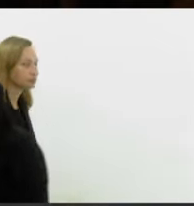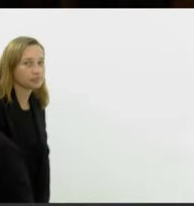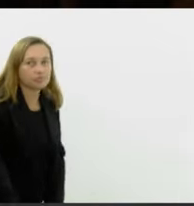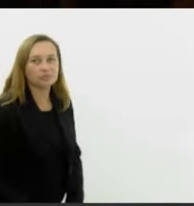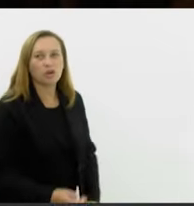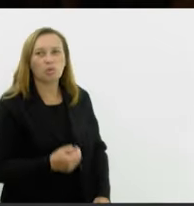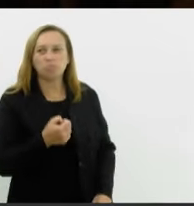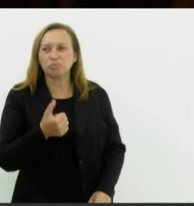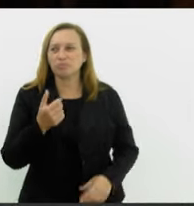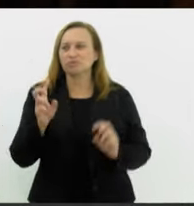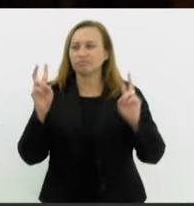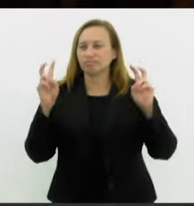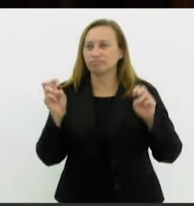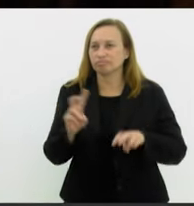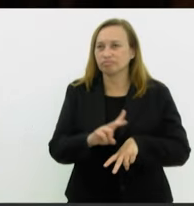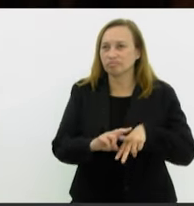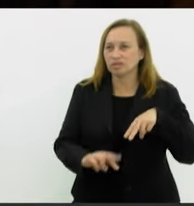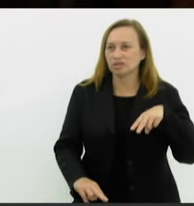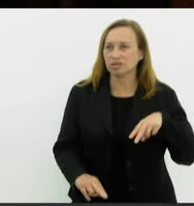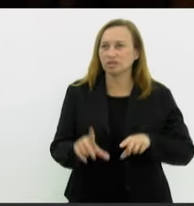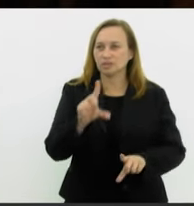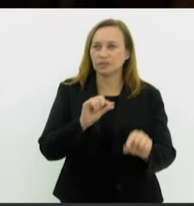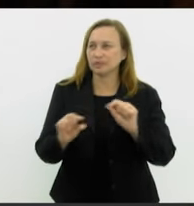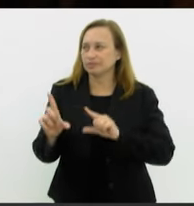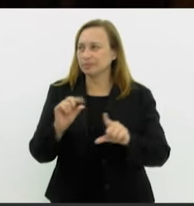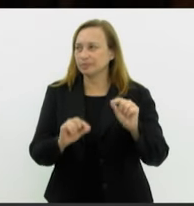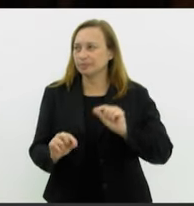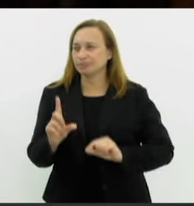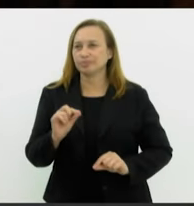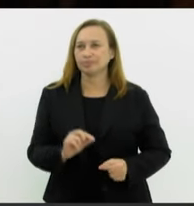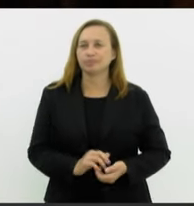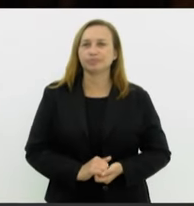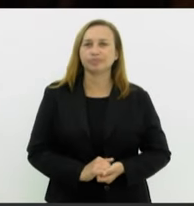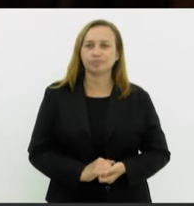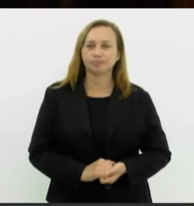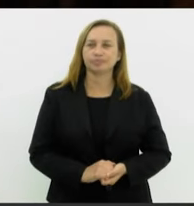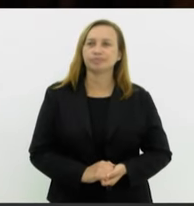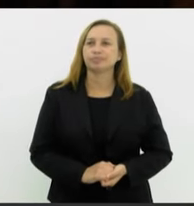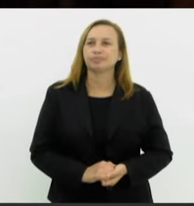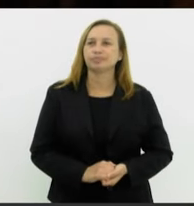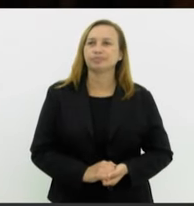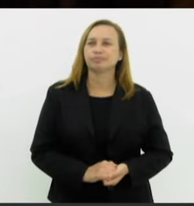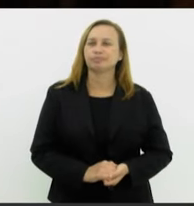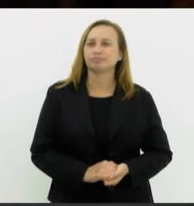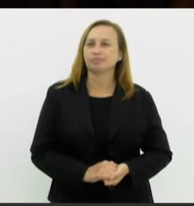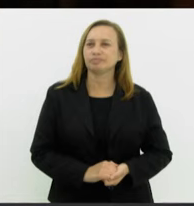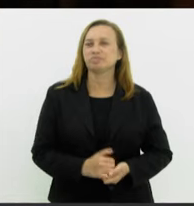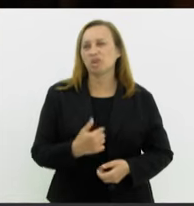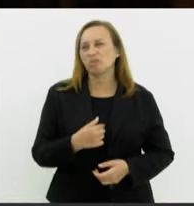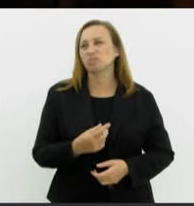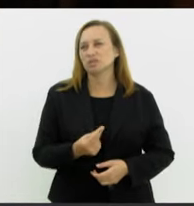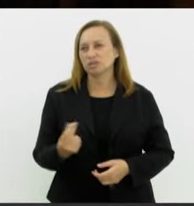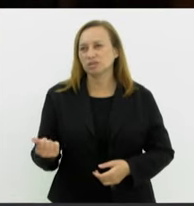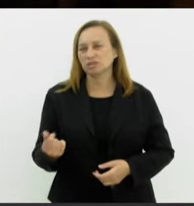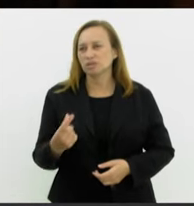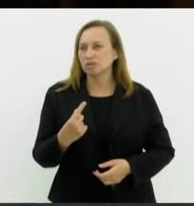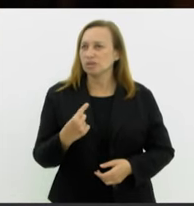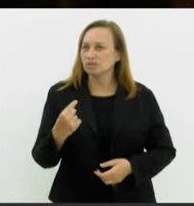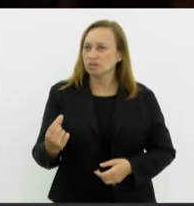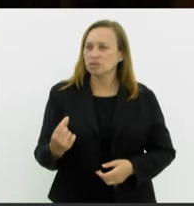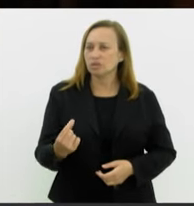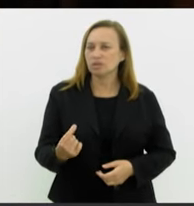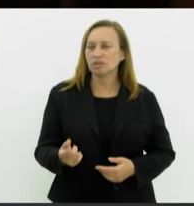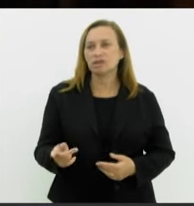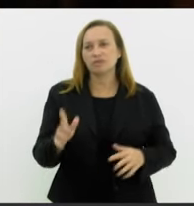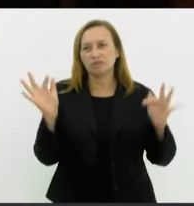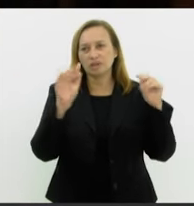de gênero para decidir Já que tô no crime há muitos anos vou ver outra coisa mas eu eu eu saí eu fui promovida feliz pela promoção mas